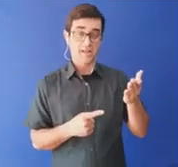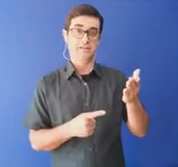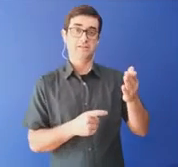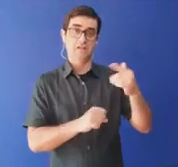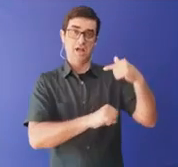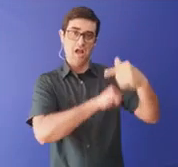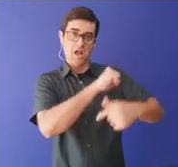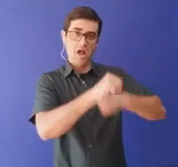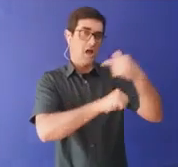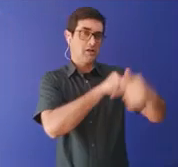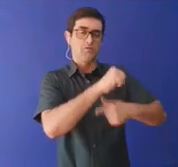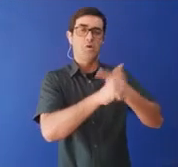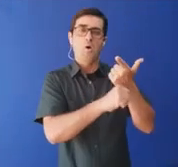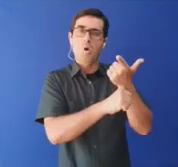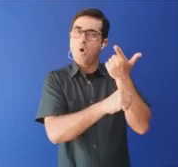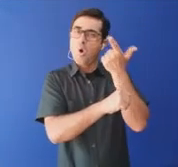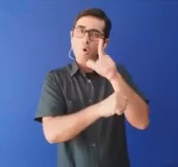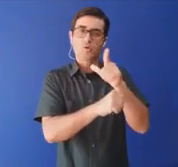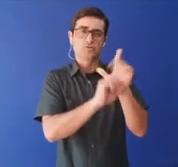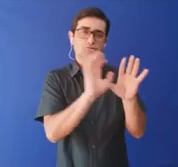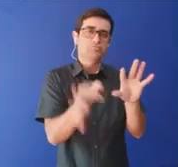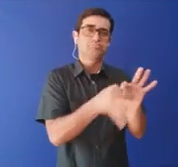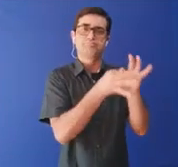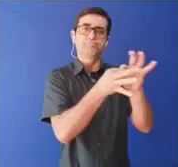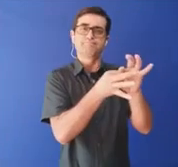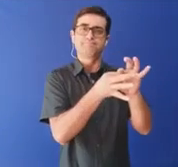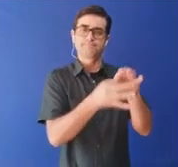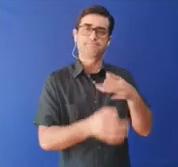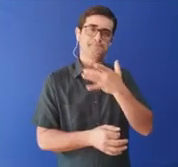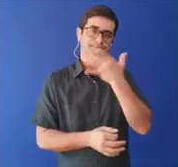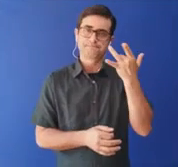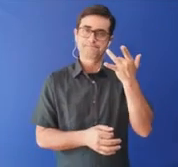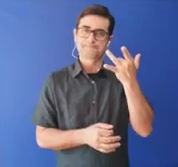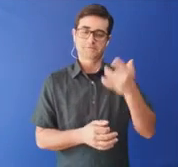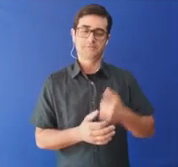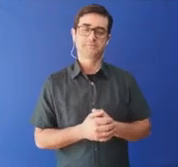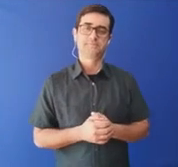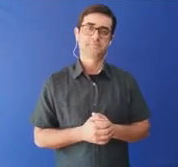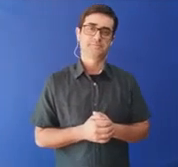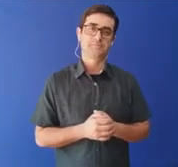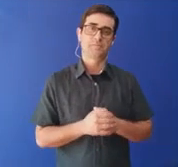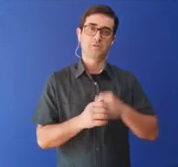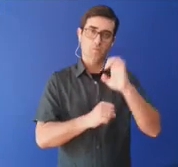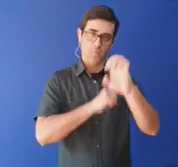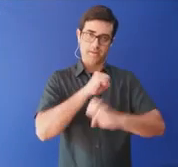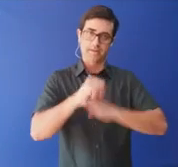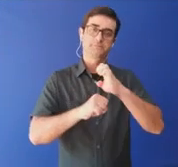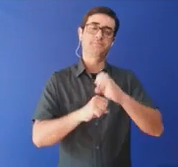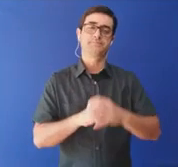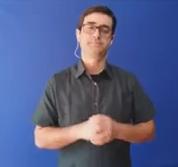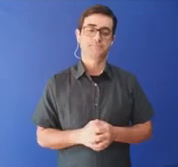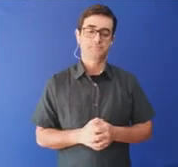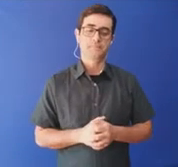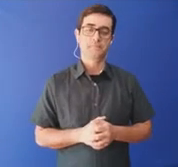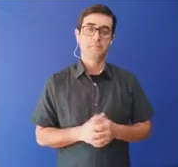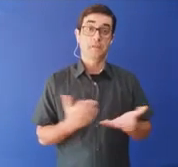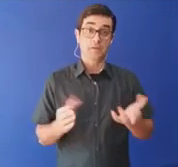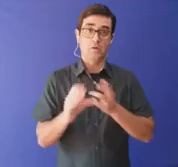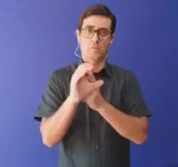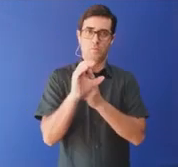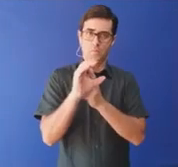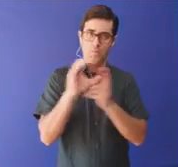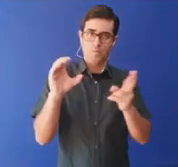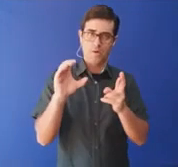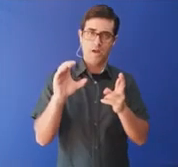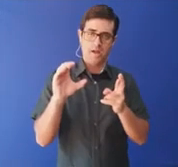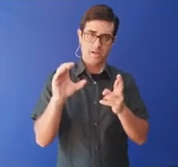essa espécie consegue estabilizar facilmente esse par de elétrons, porque é um átomo grande. Esse elétron, né? Desempara